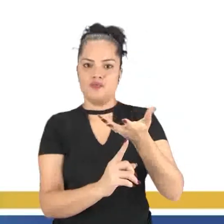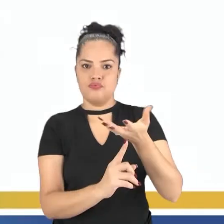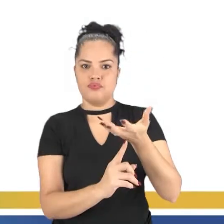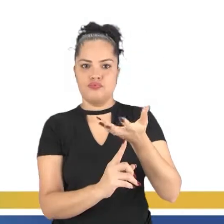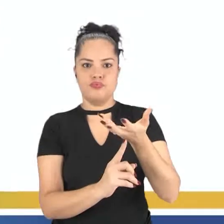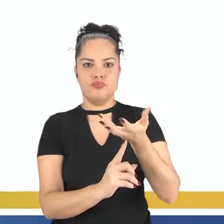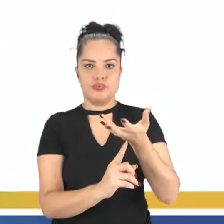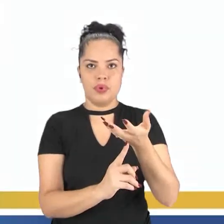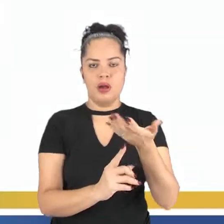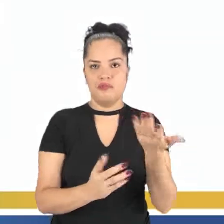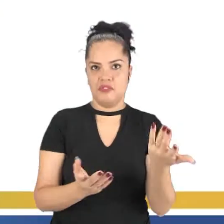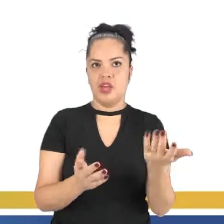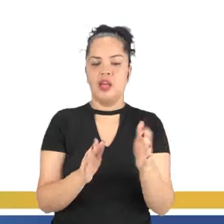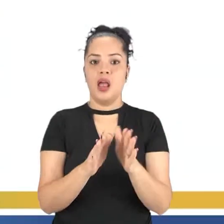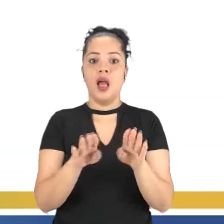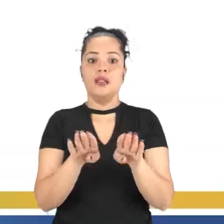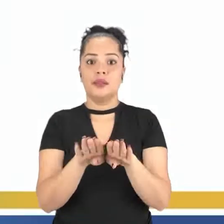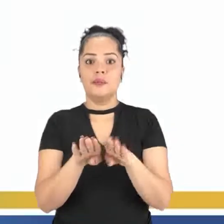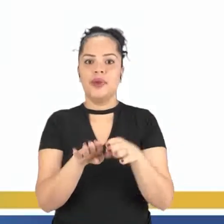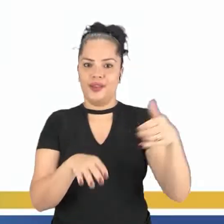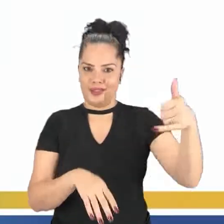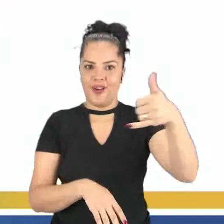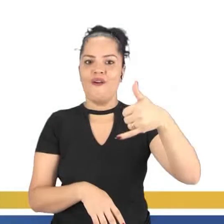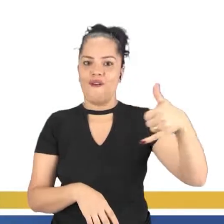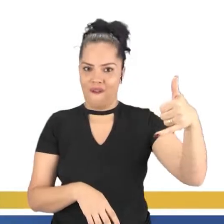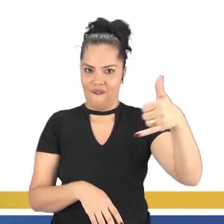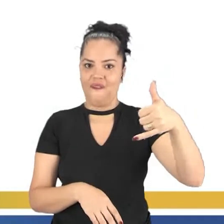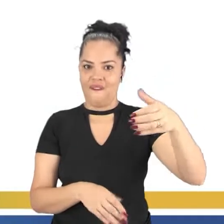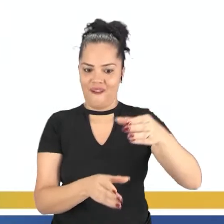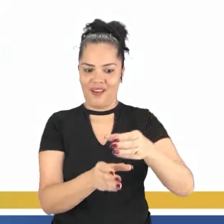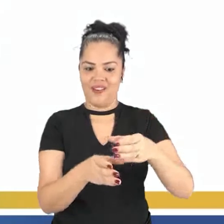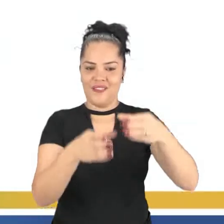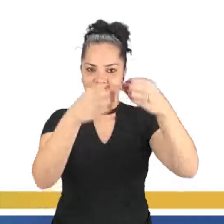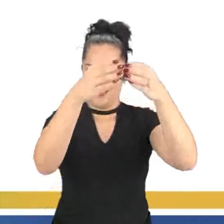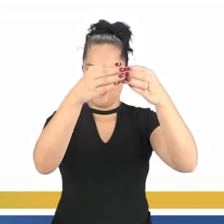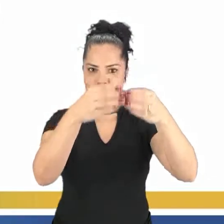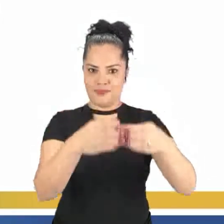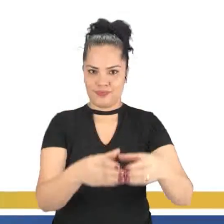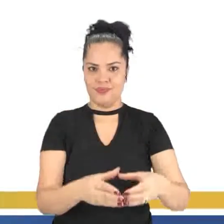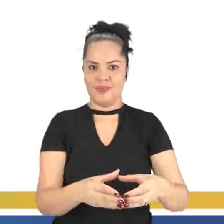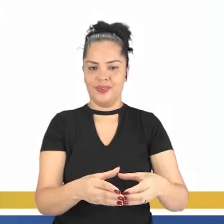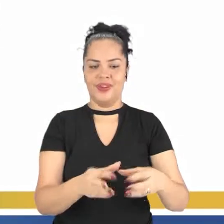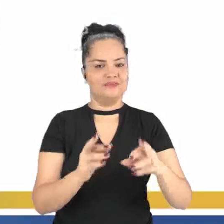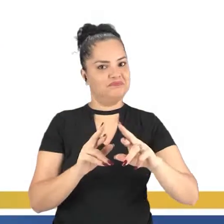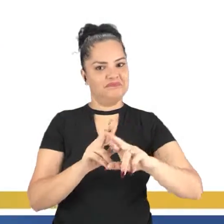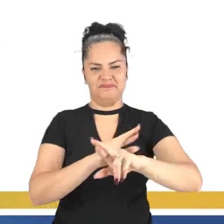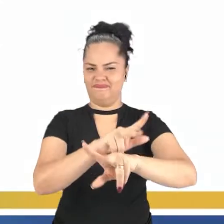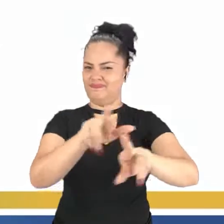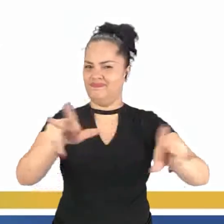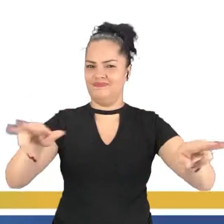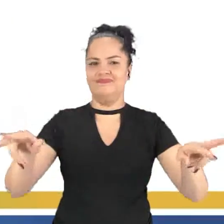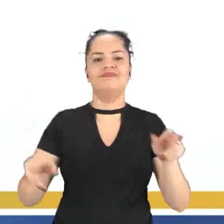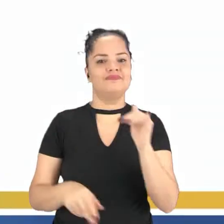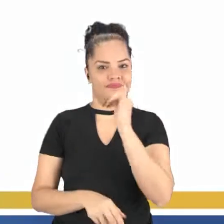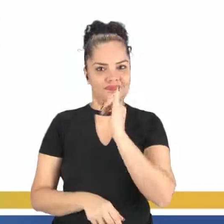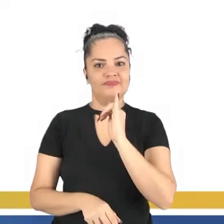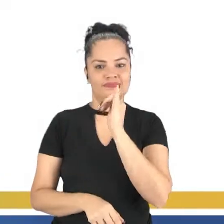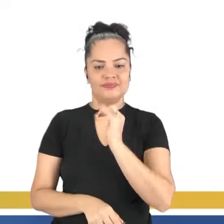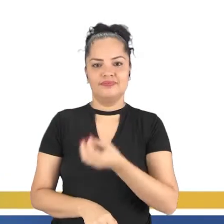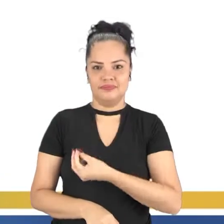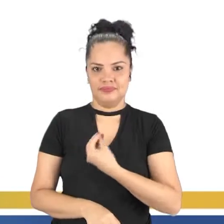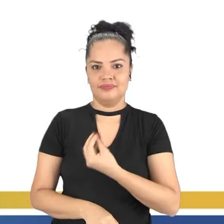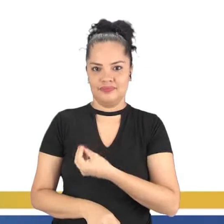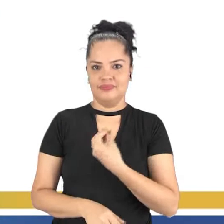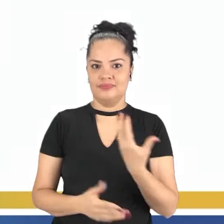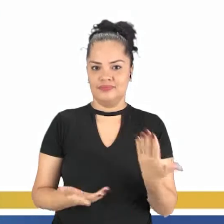cilindro, a lata de óleo, né? Que a sua mãe utiliza para fazer comida e assim por diante. Então aí os cilindros estão bem presentes em